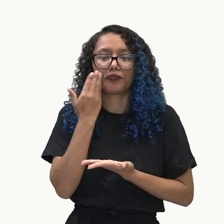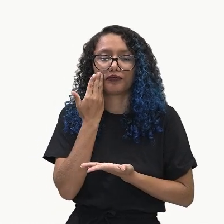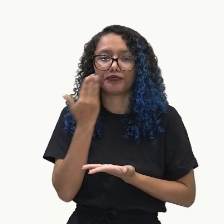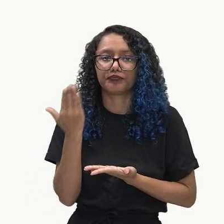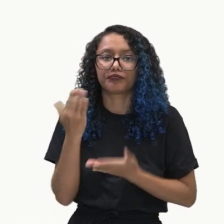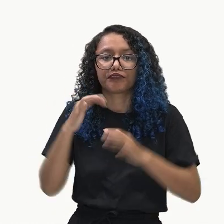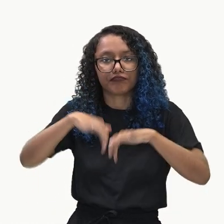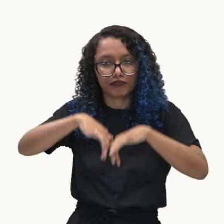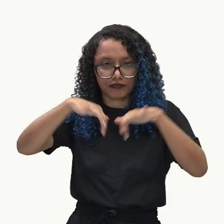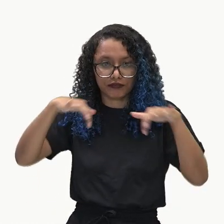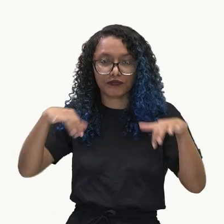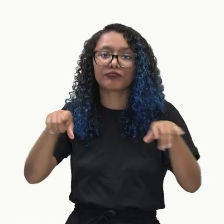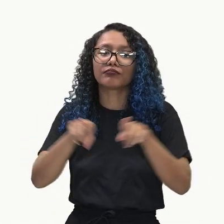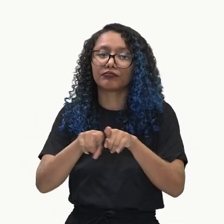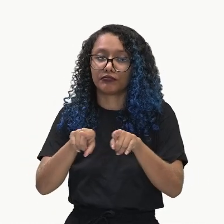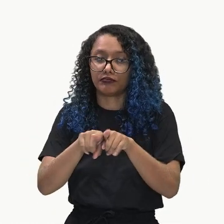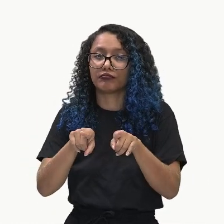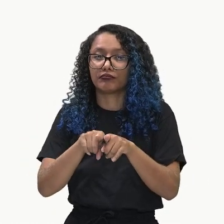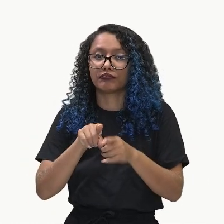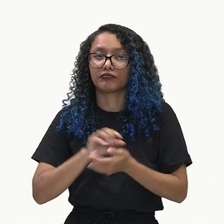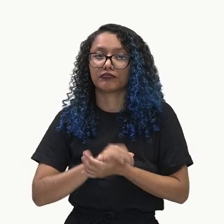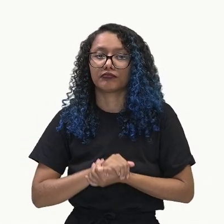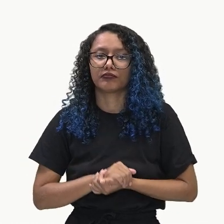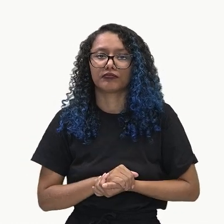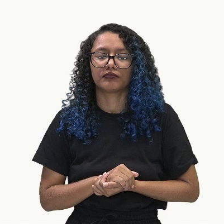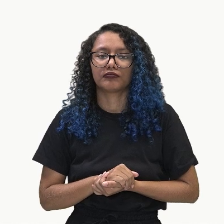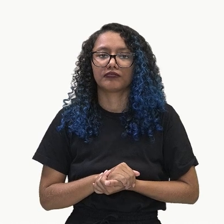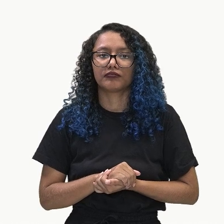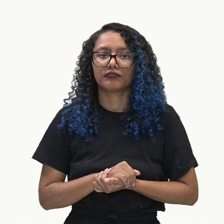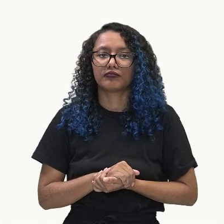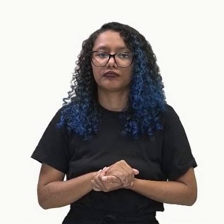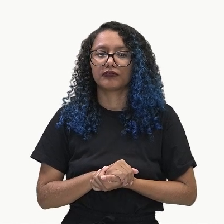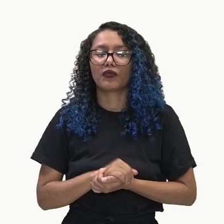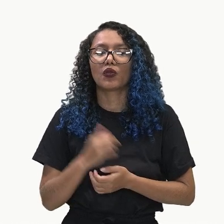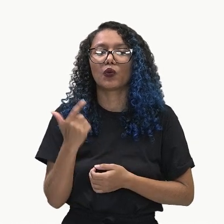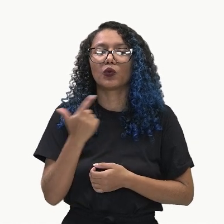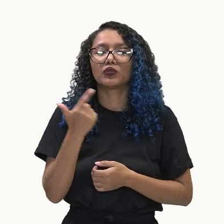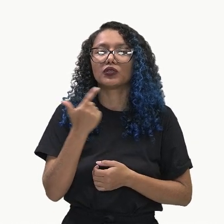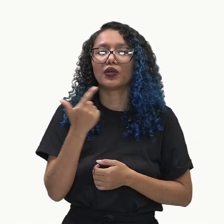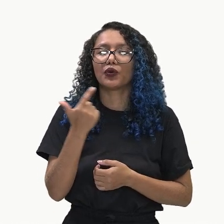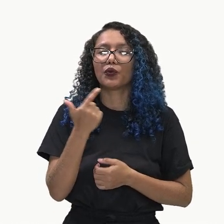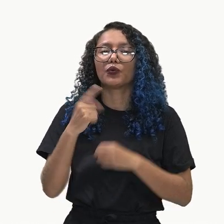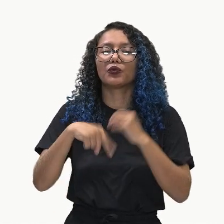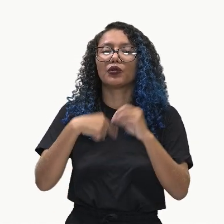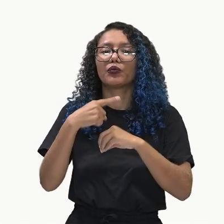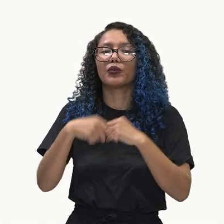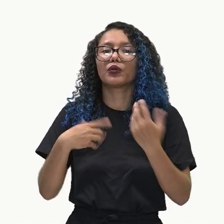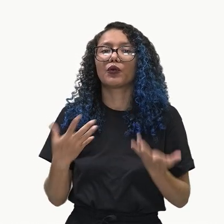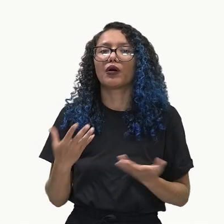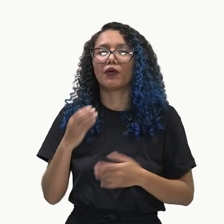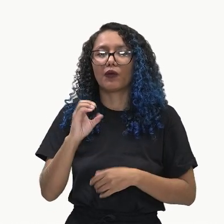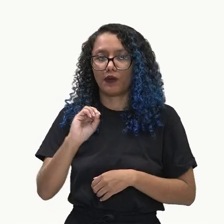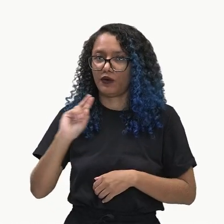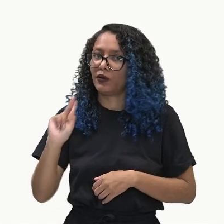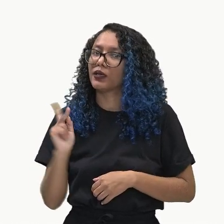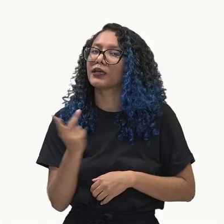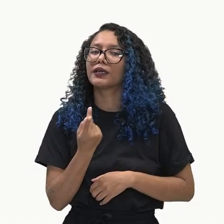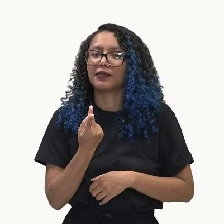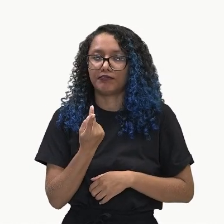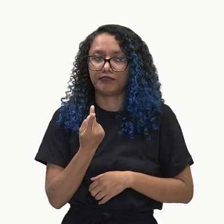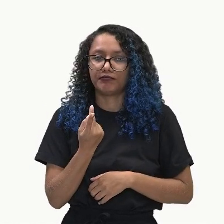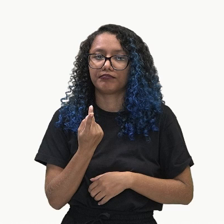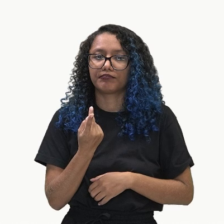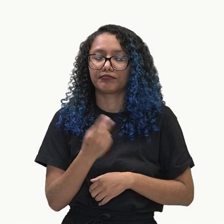aqui, nós vamos ter no segundo elemento o que? A hidroxila. E